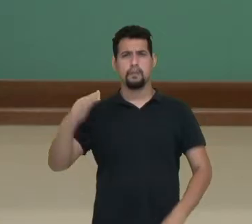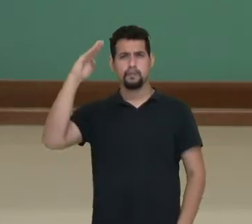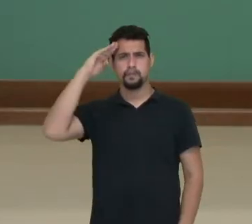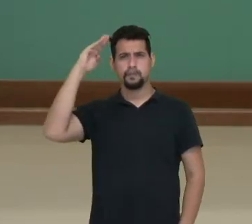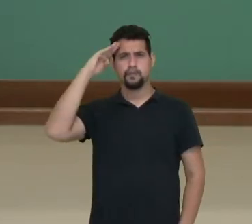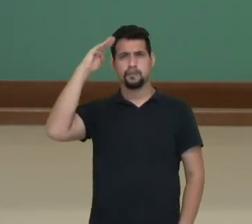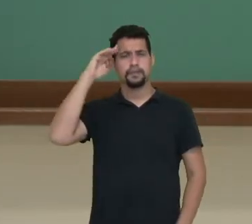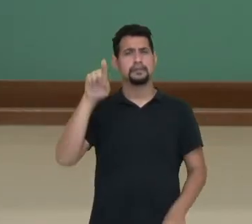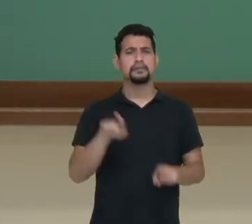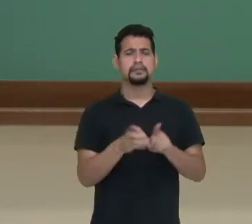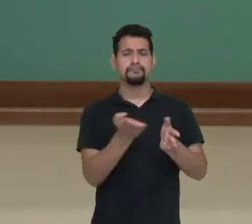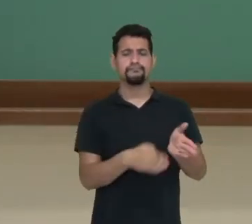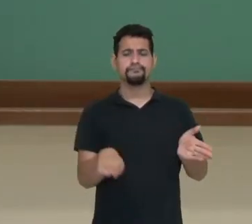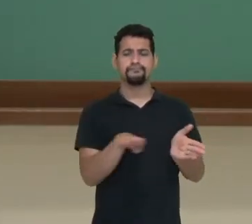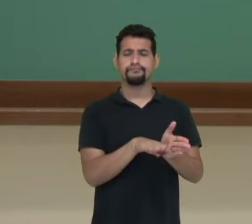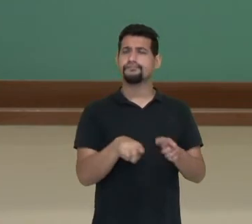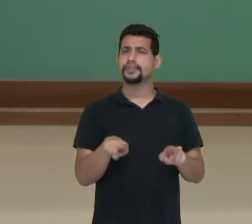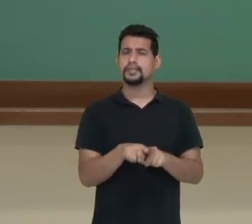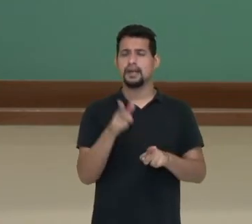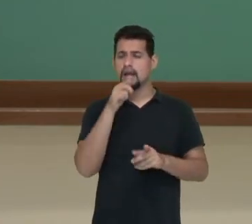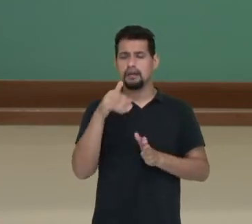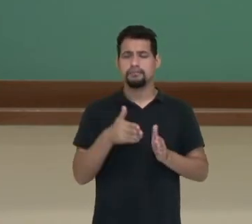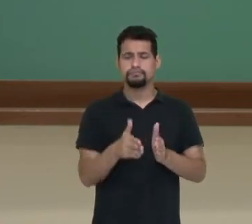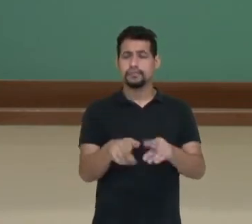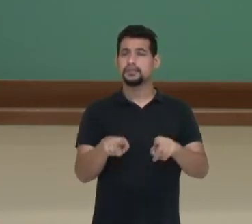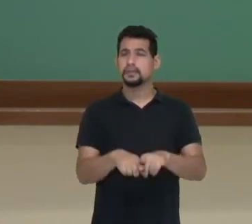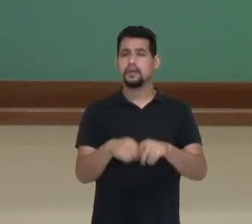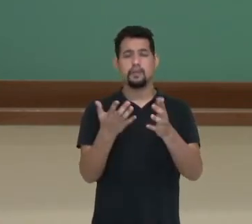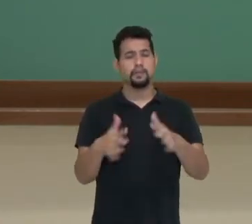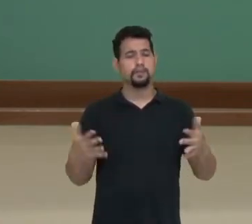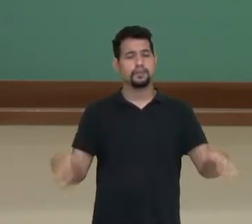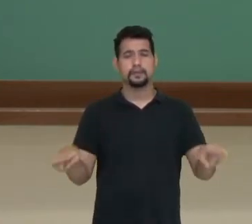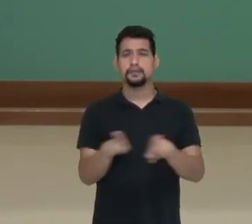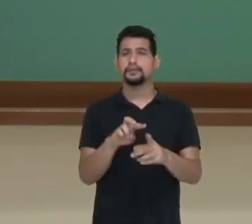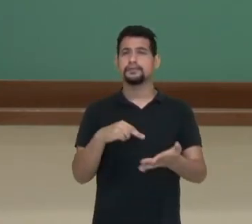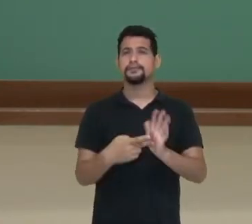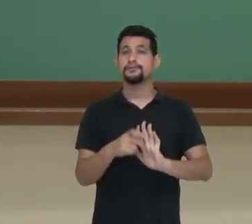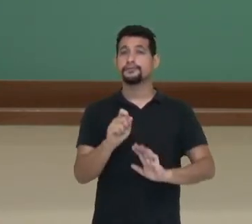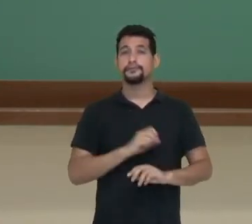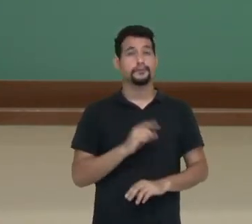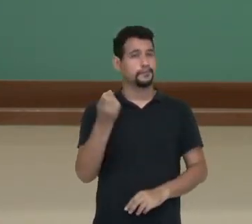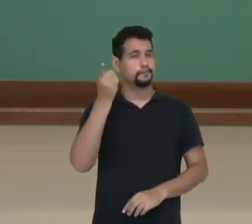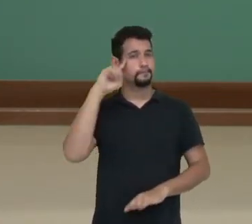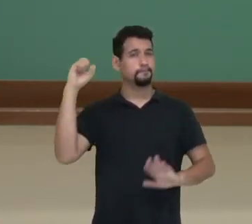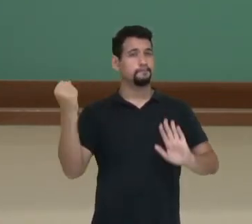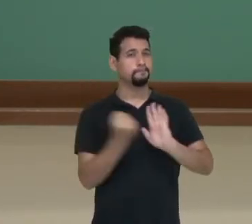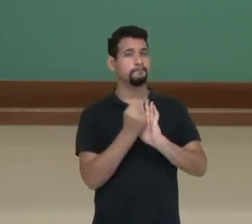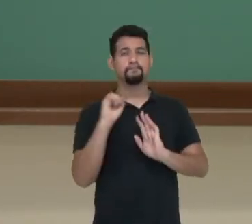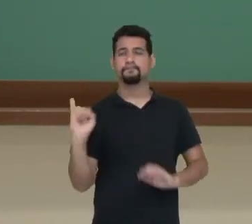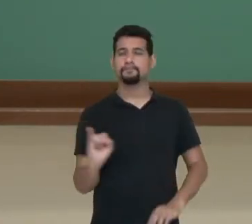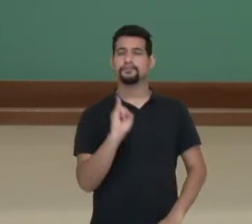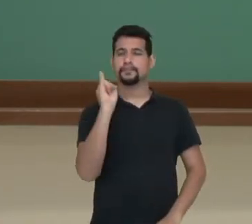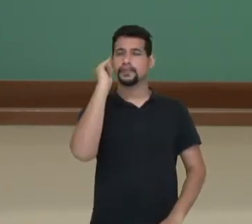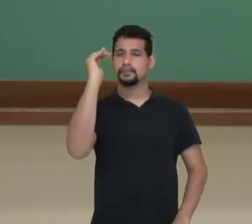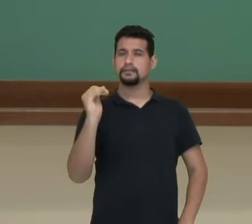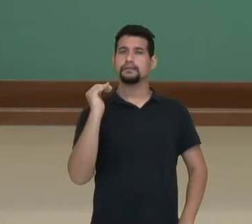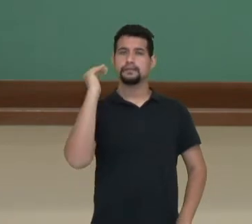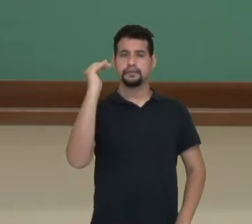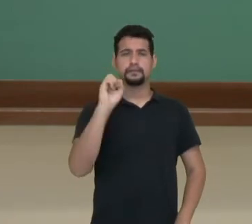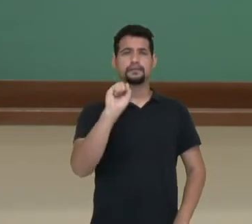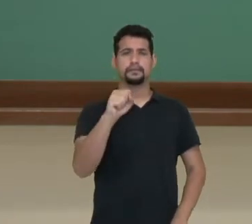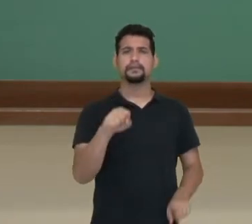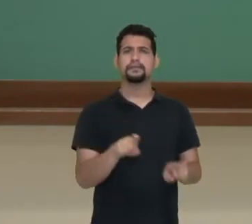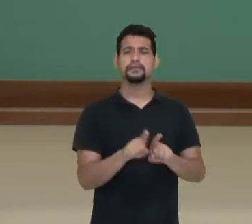terra vindo justamente de rios ou de mares. Então se torna aqui uma data magna, realmente uma data muito